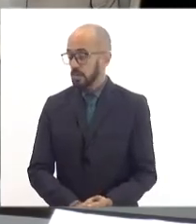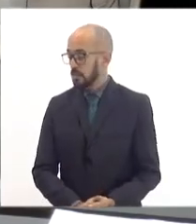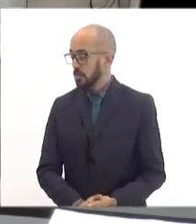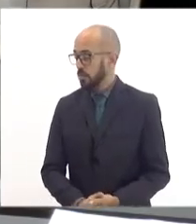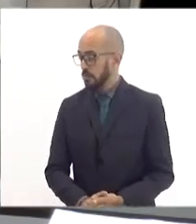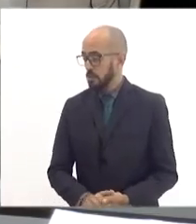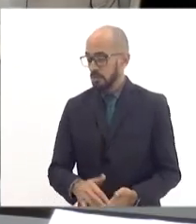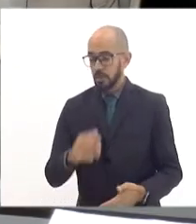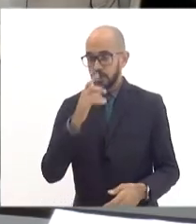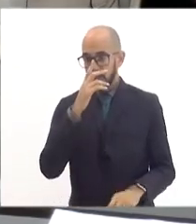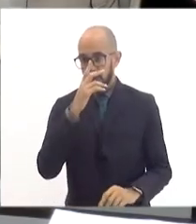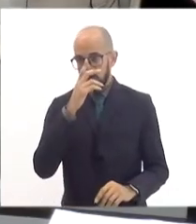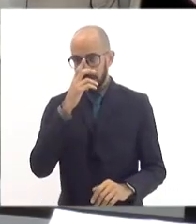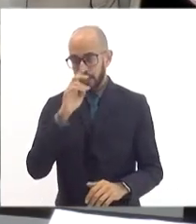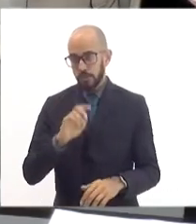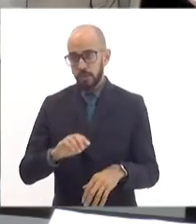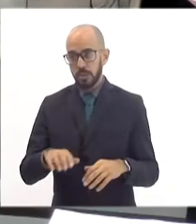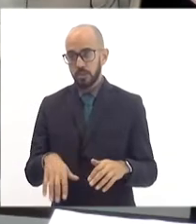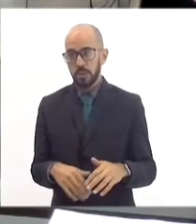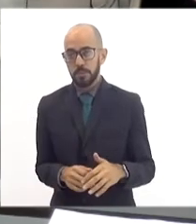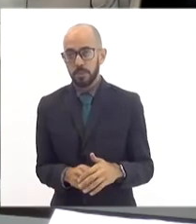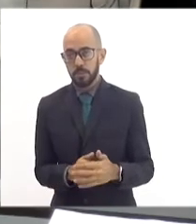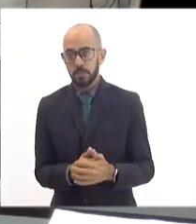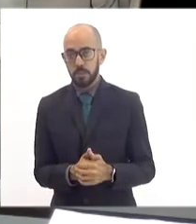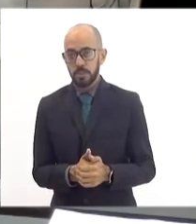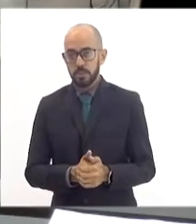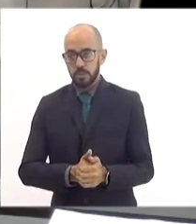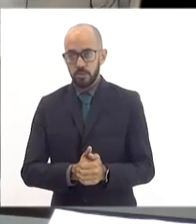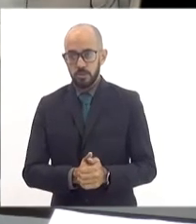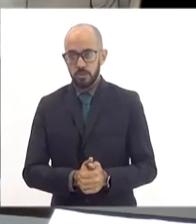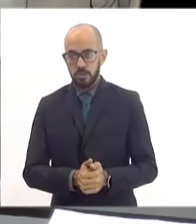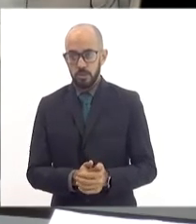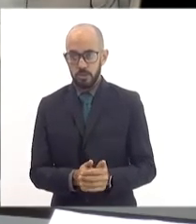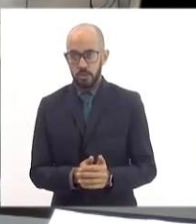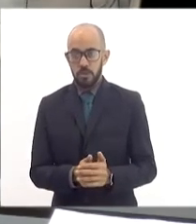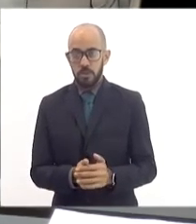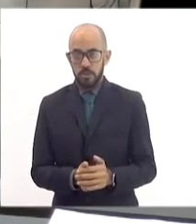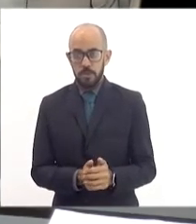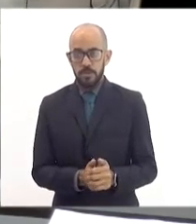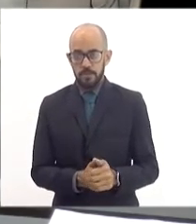não fosse aprovada essa aditiva.